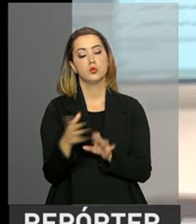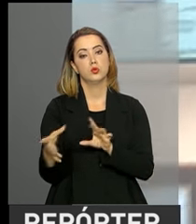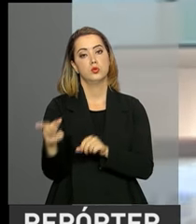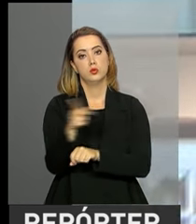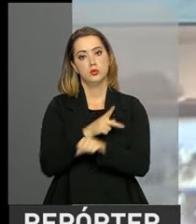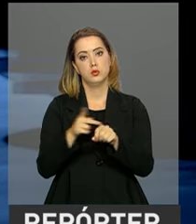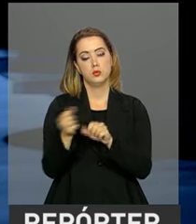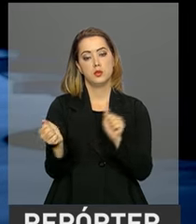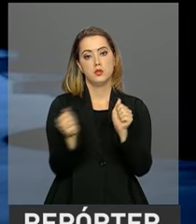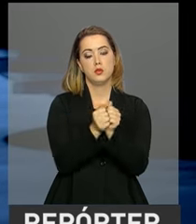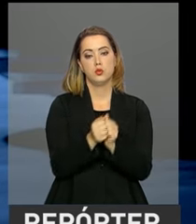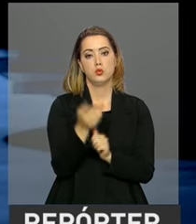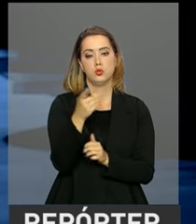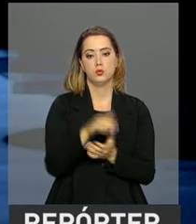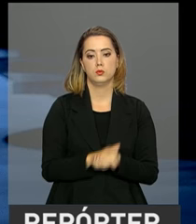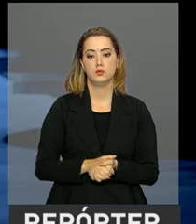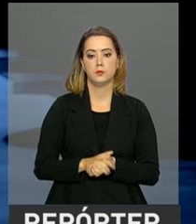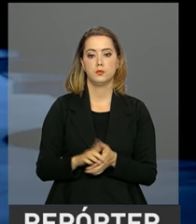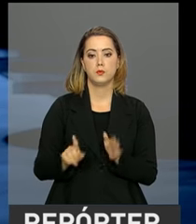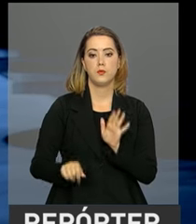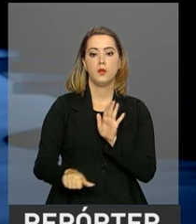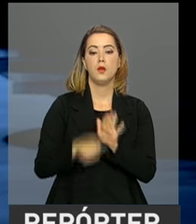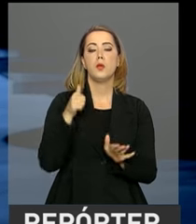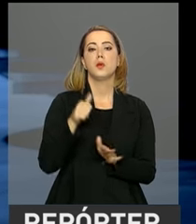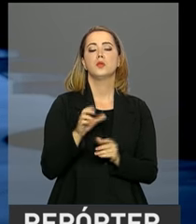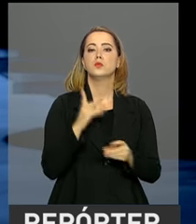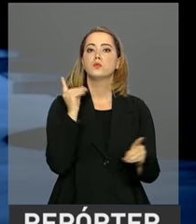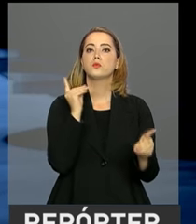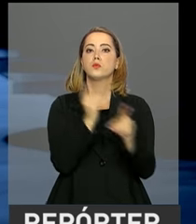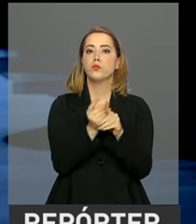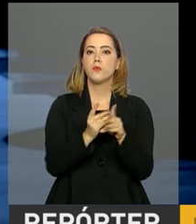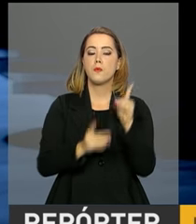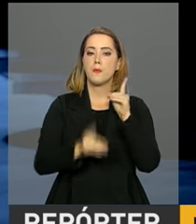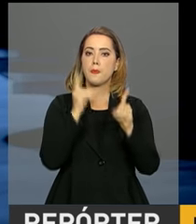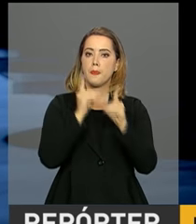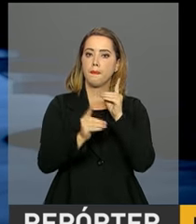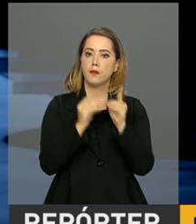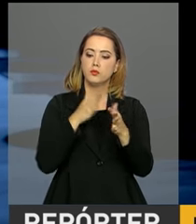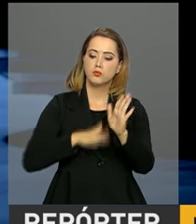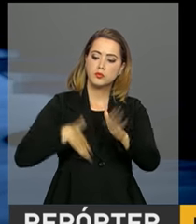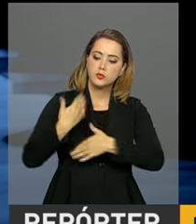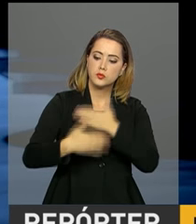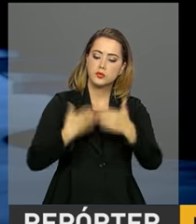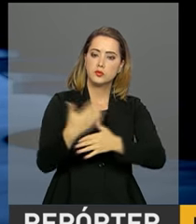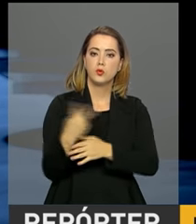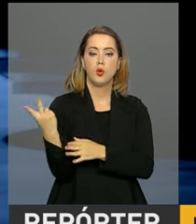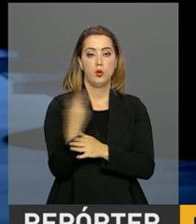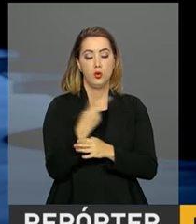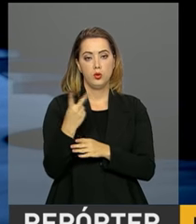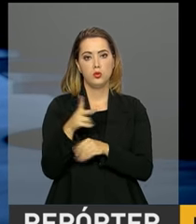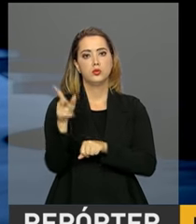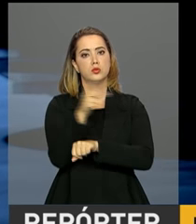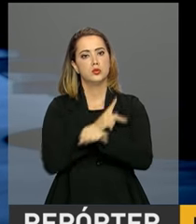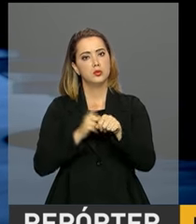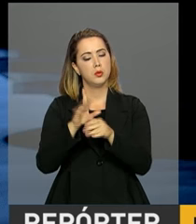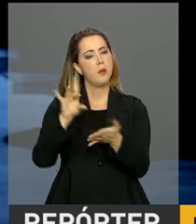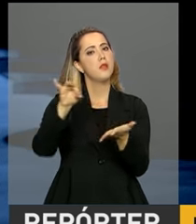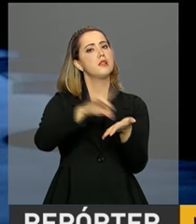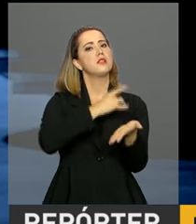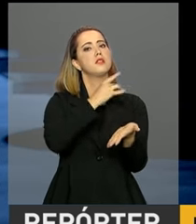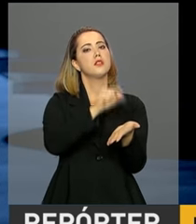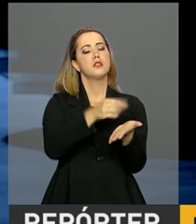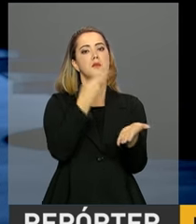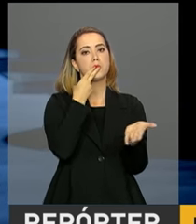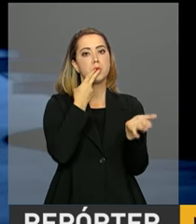os dois países. É o primeiro encontro de um diálogo que vai se tornar permanente. Os dois países assinaram uma carta